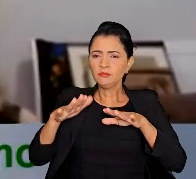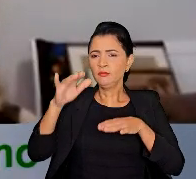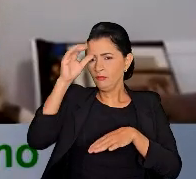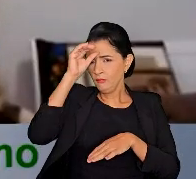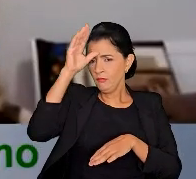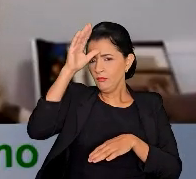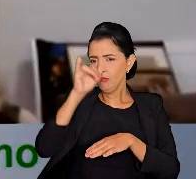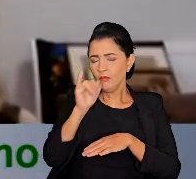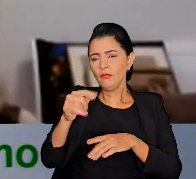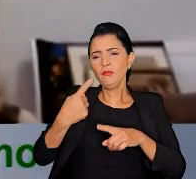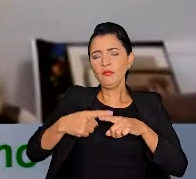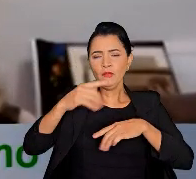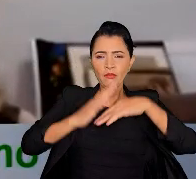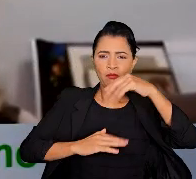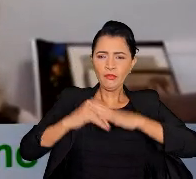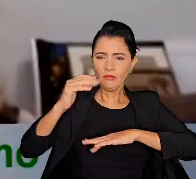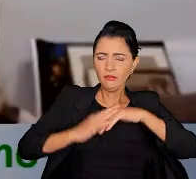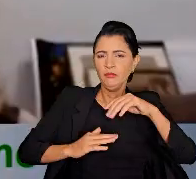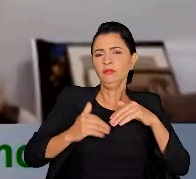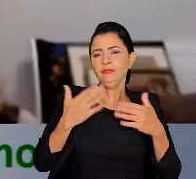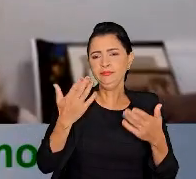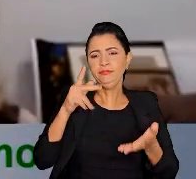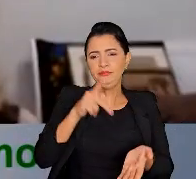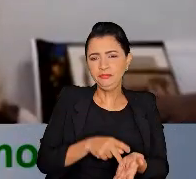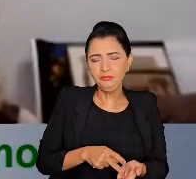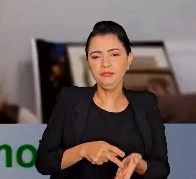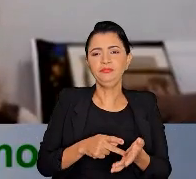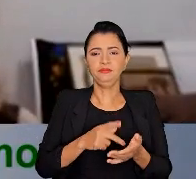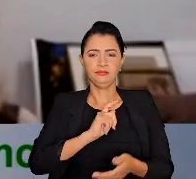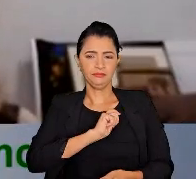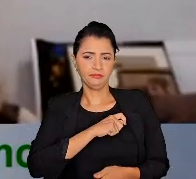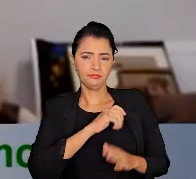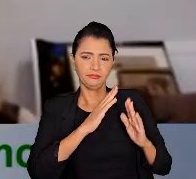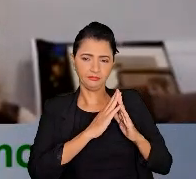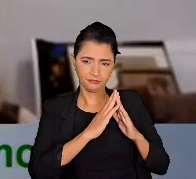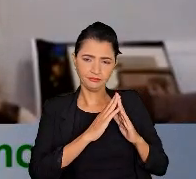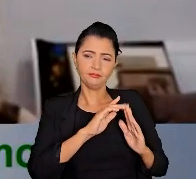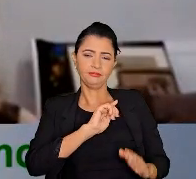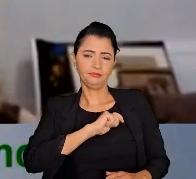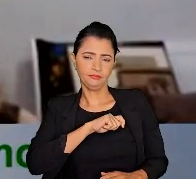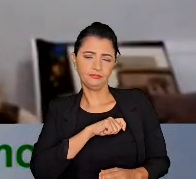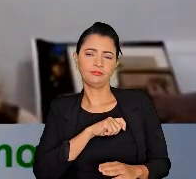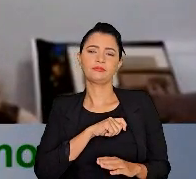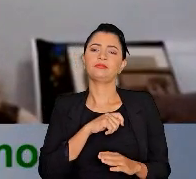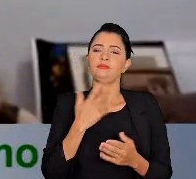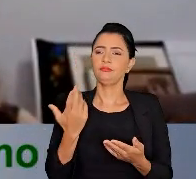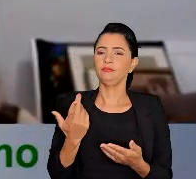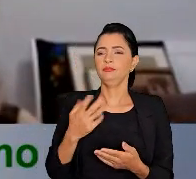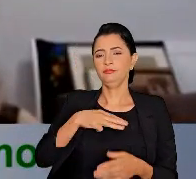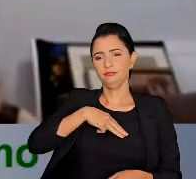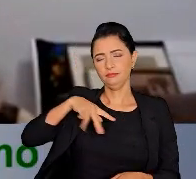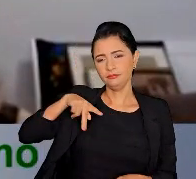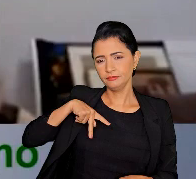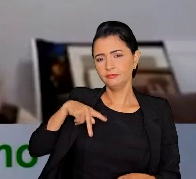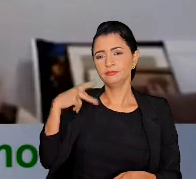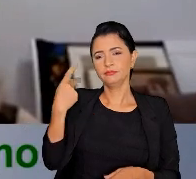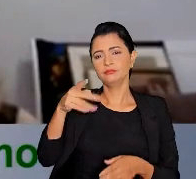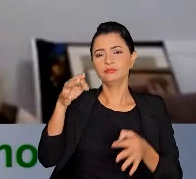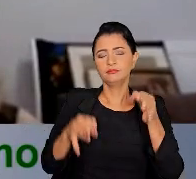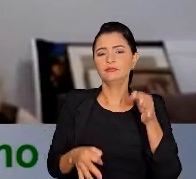porque na prática das delegacias, dos ministérios públicos e do próprio